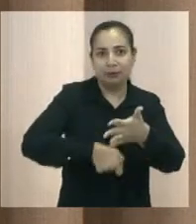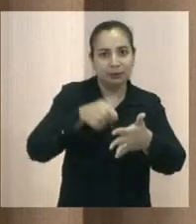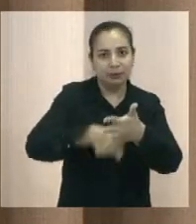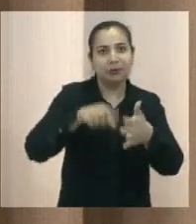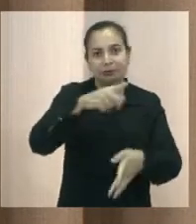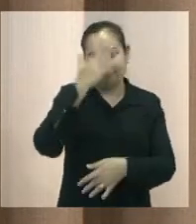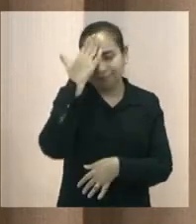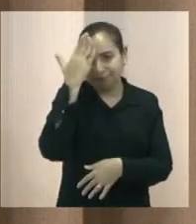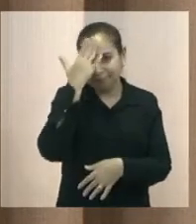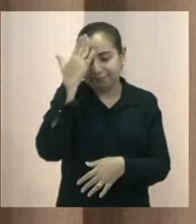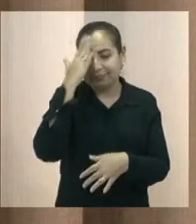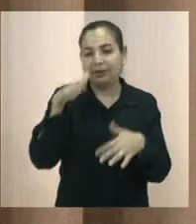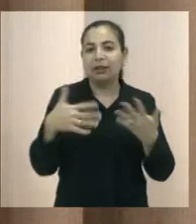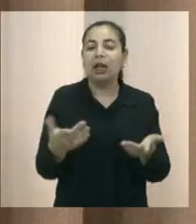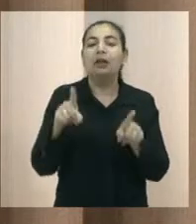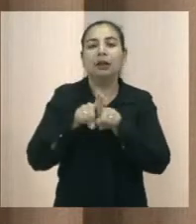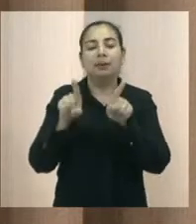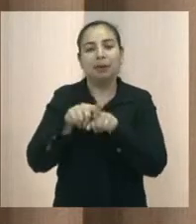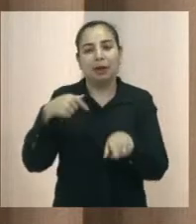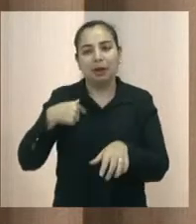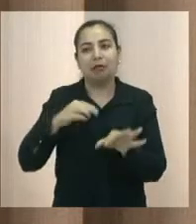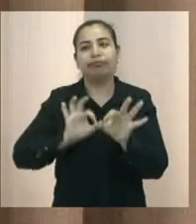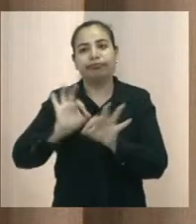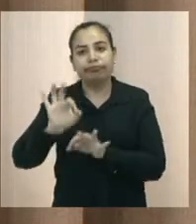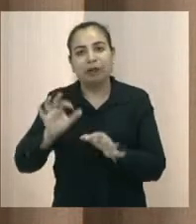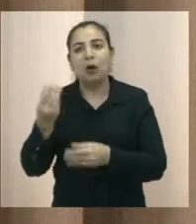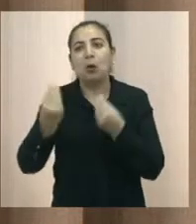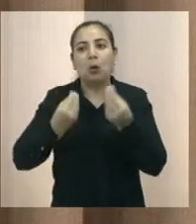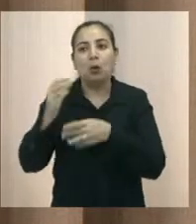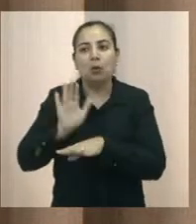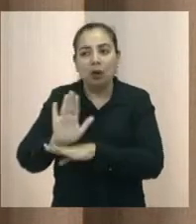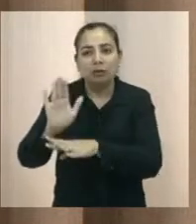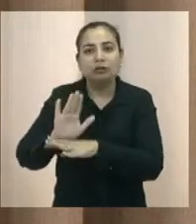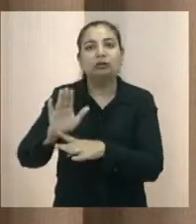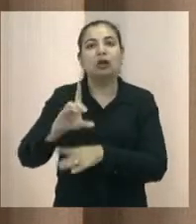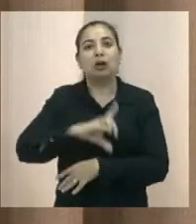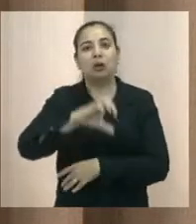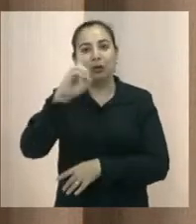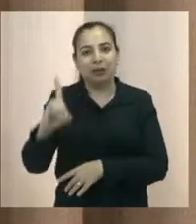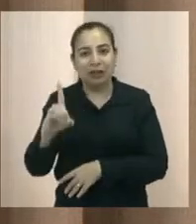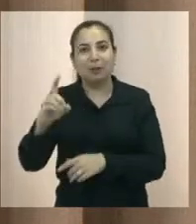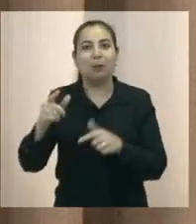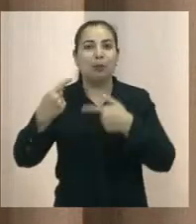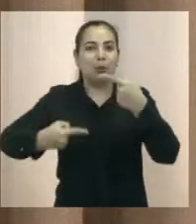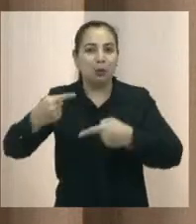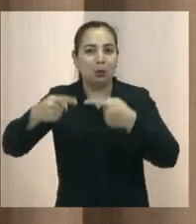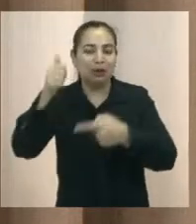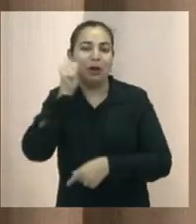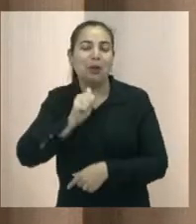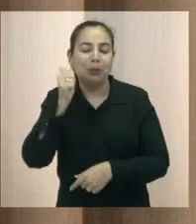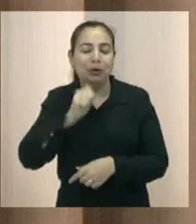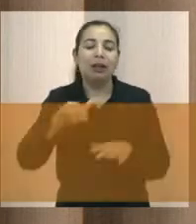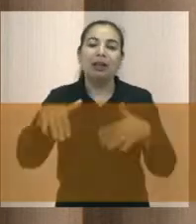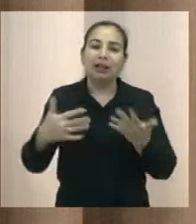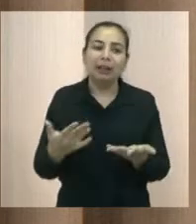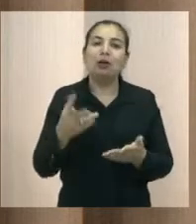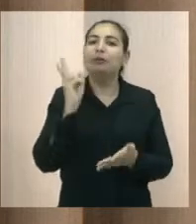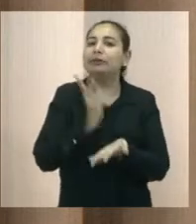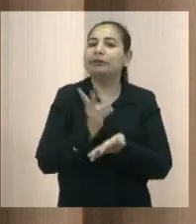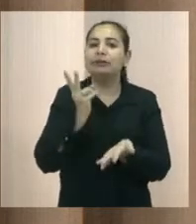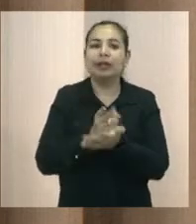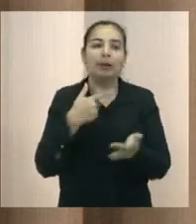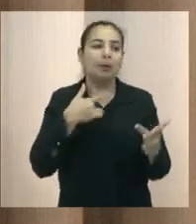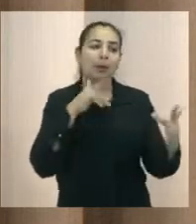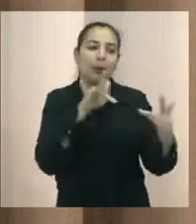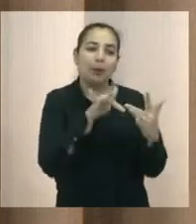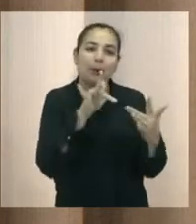mulheres, ocupei a coordenadoria de política para as mulheres, então a gente sempre dialogava sobre as estratégias para garantir os direitos daquelas mulheres